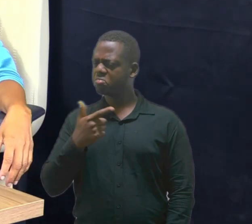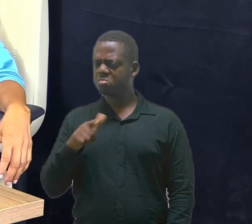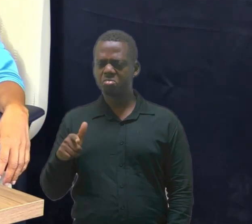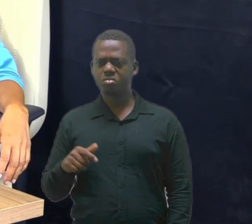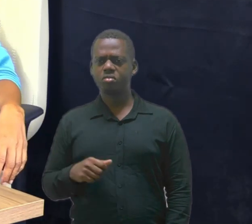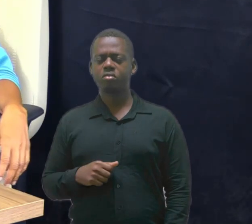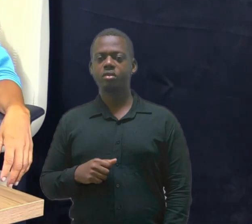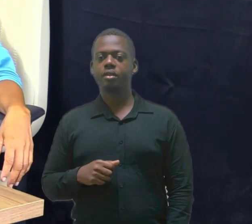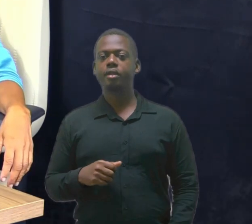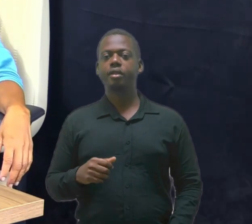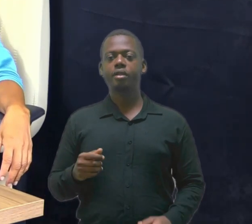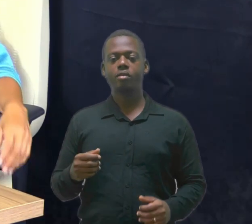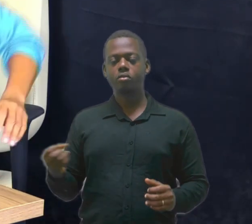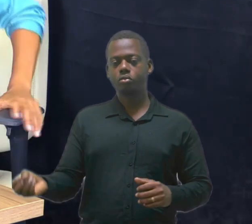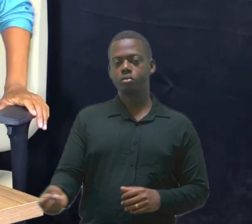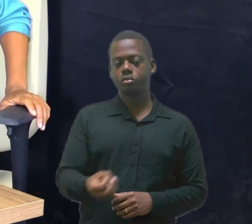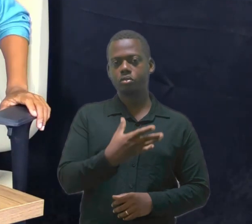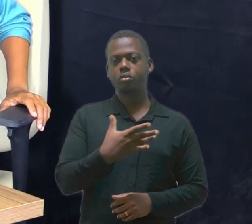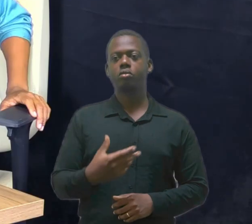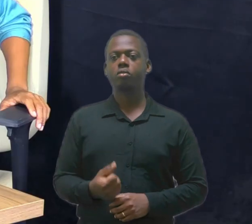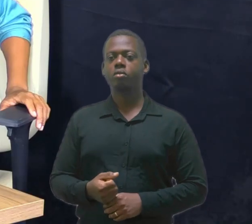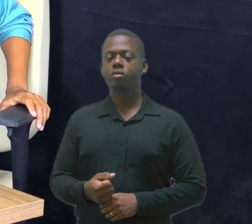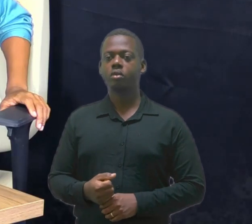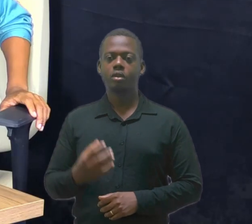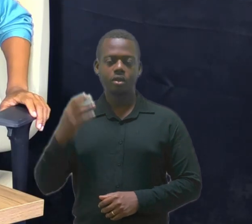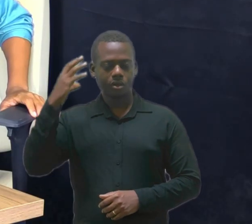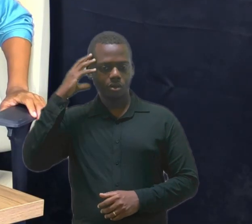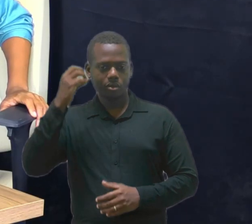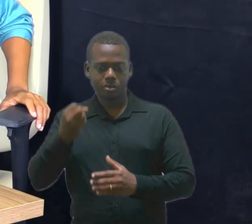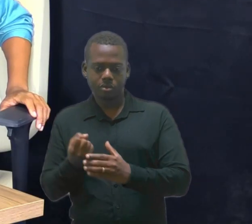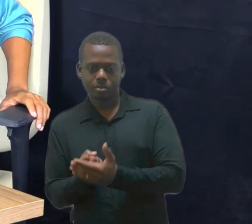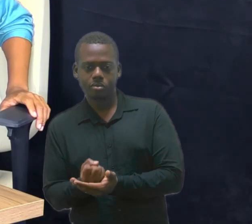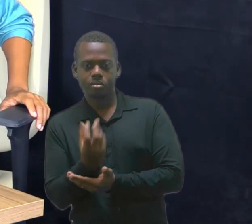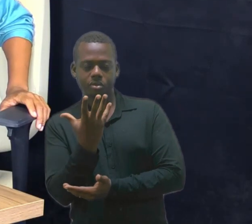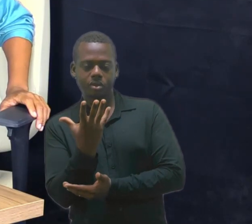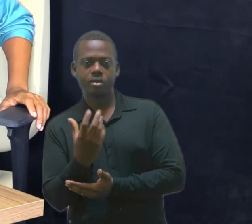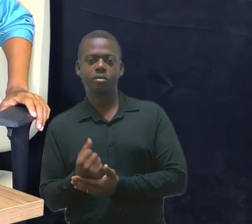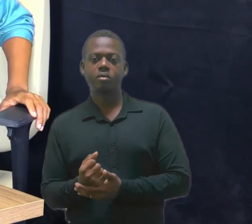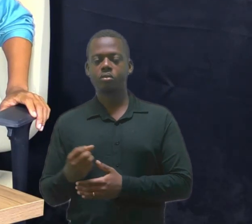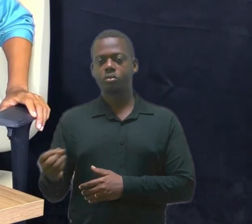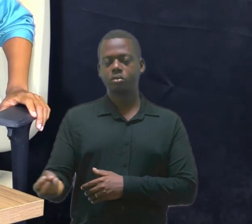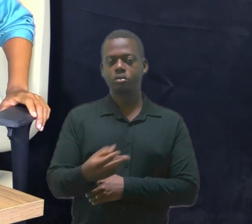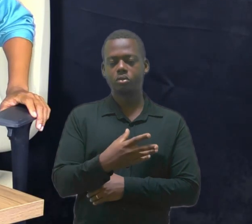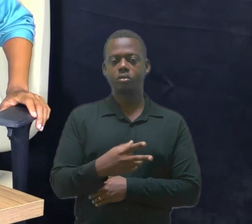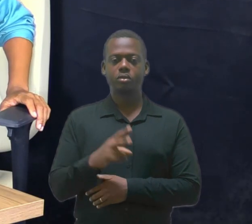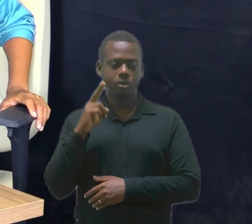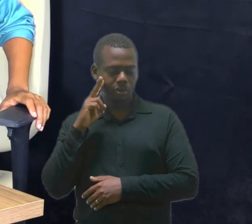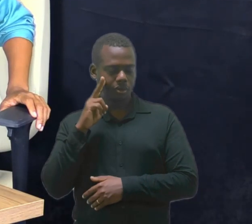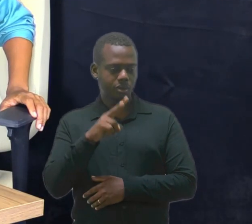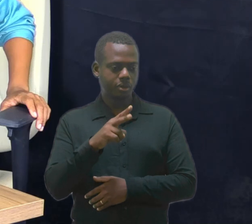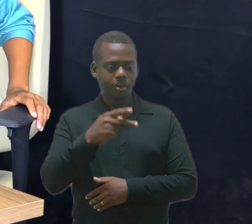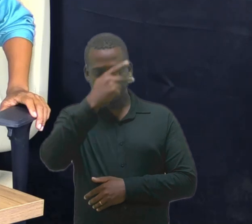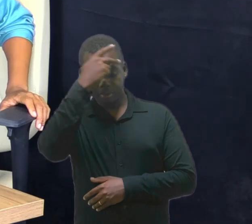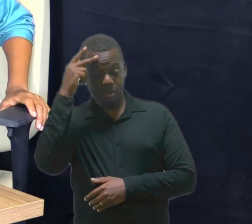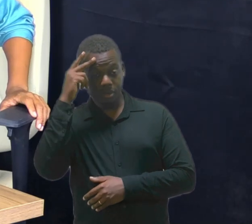Nunca teve. Então, um novo olhar, eu acredito que esse podcast aqui é curto aqui, mas para trazer um novo olhar sobre as pessoas com